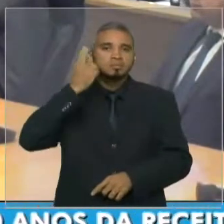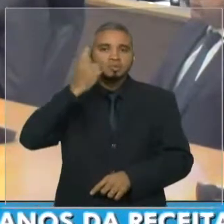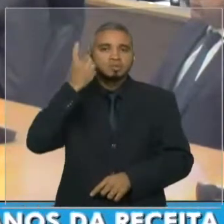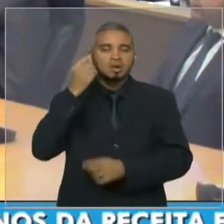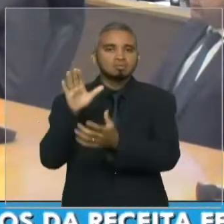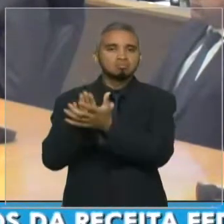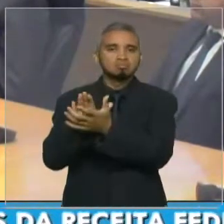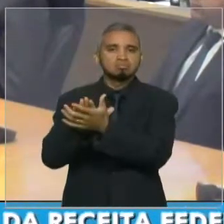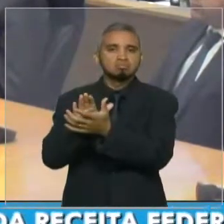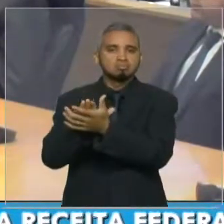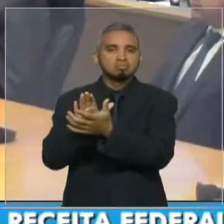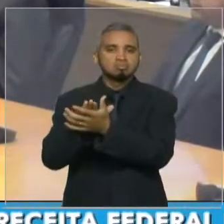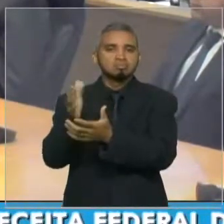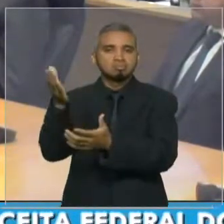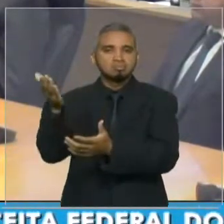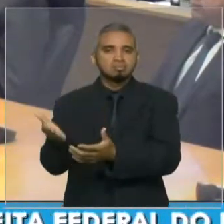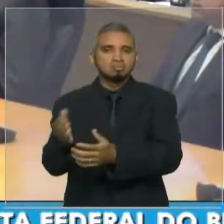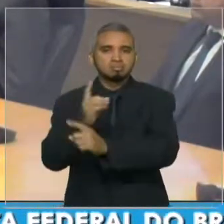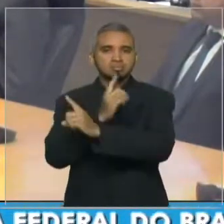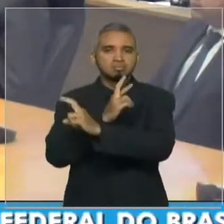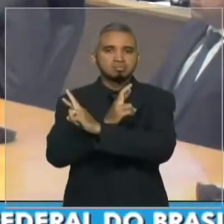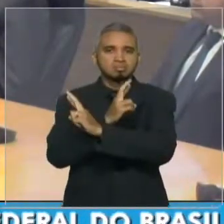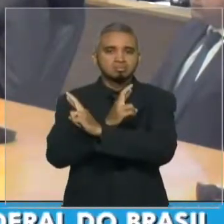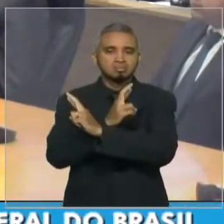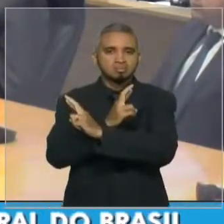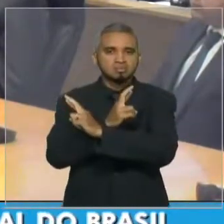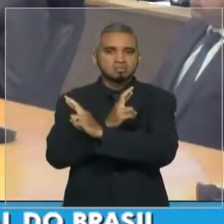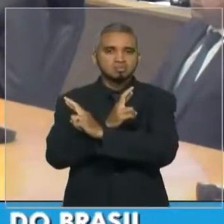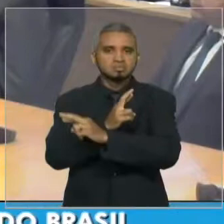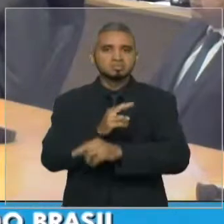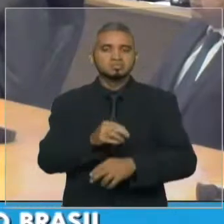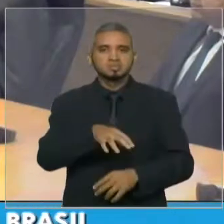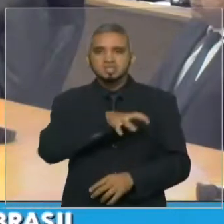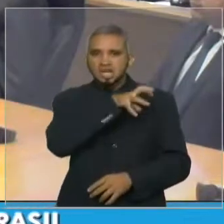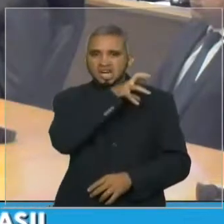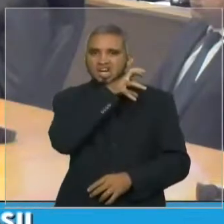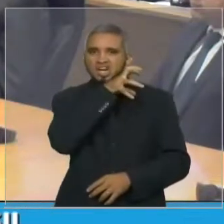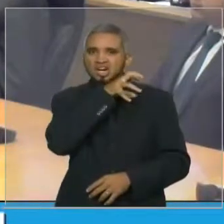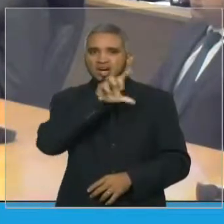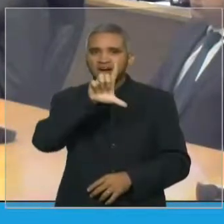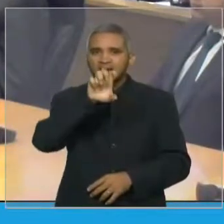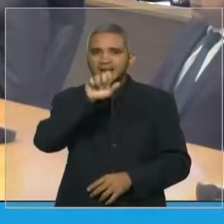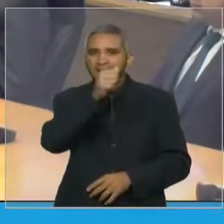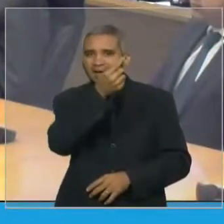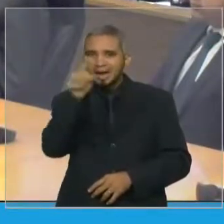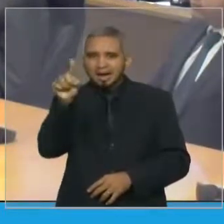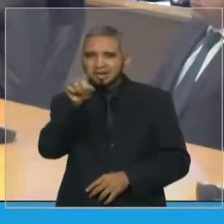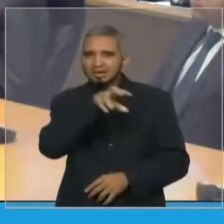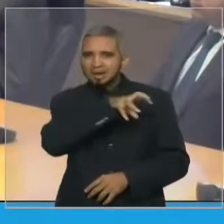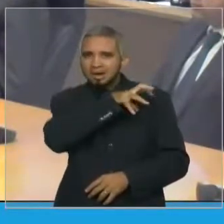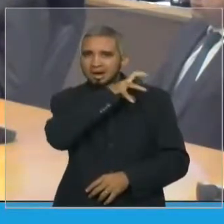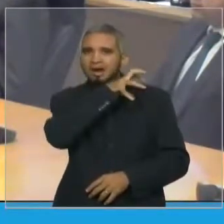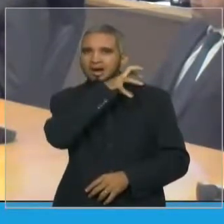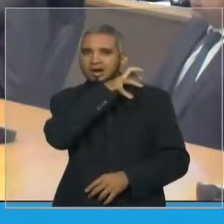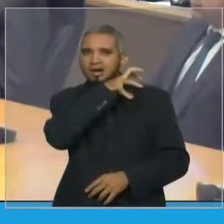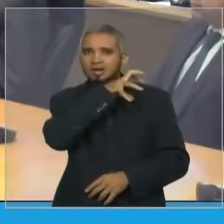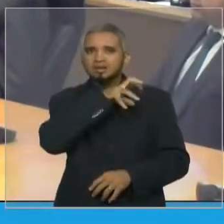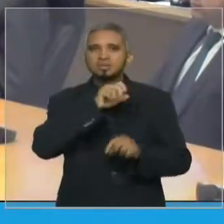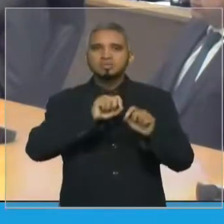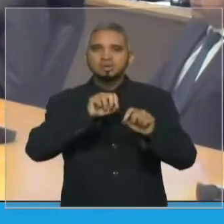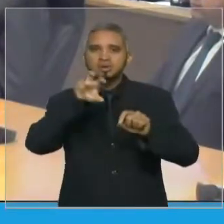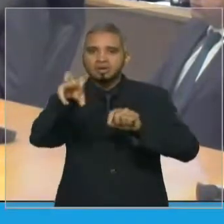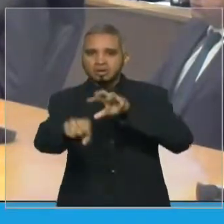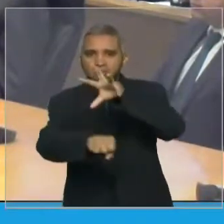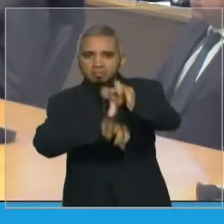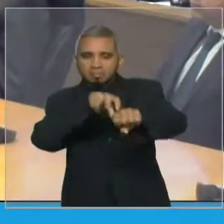que é comentada no linguajar popular como o leão, e que dá mordidas nos cidadãos e